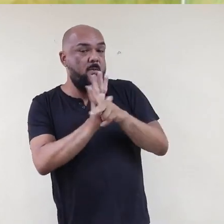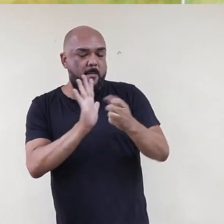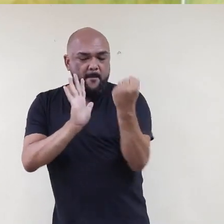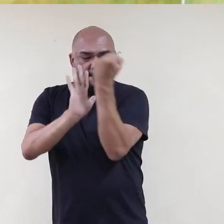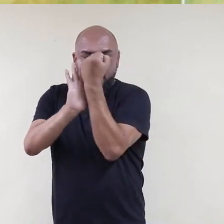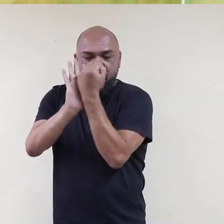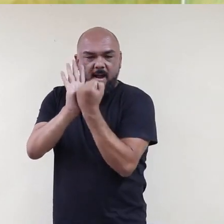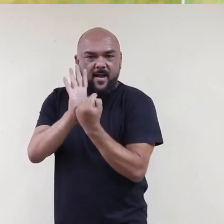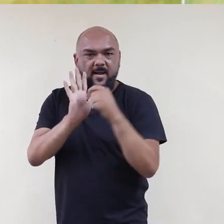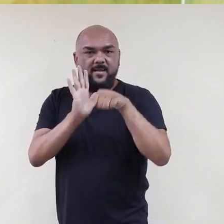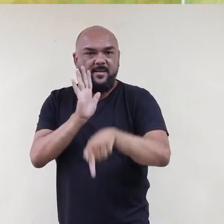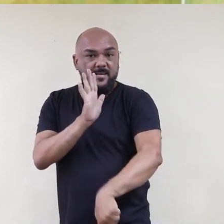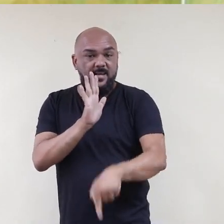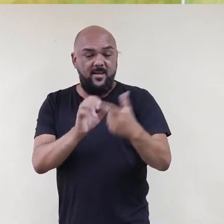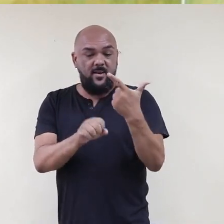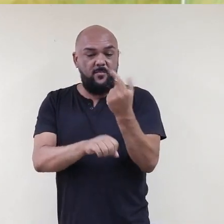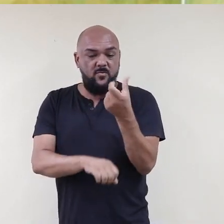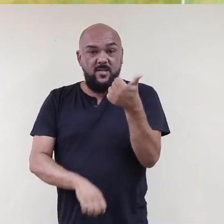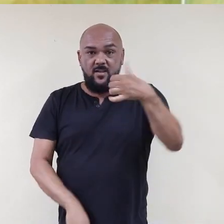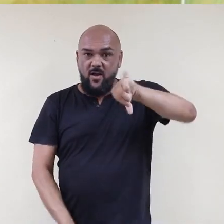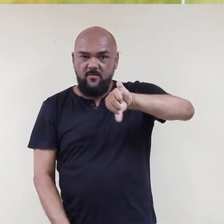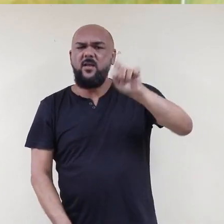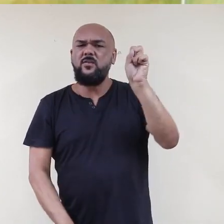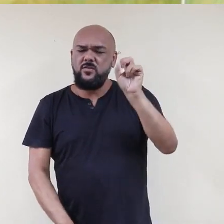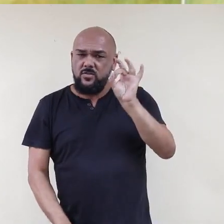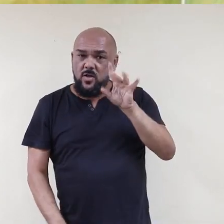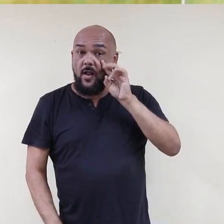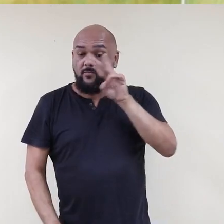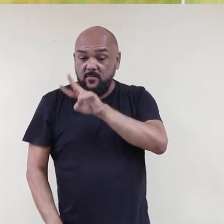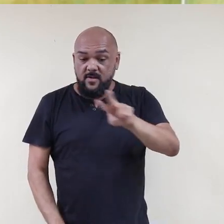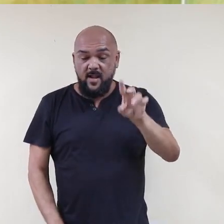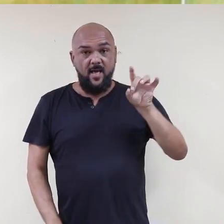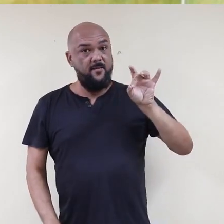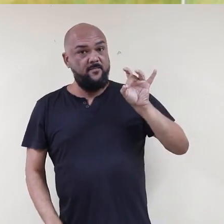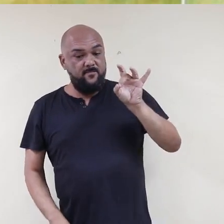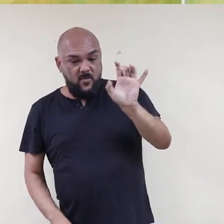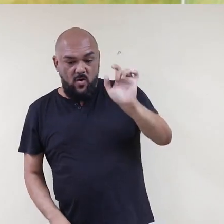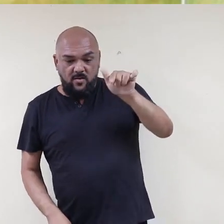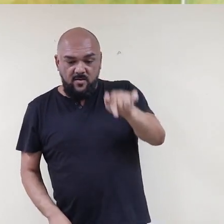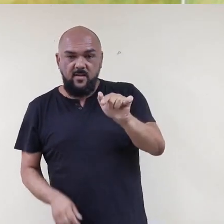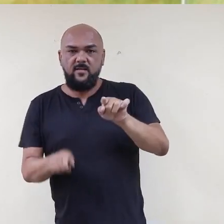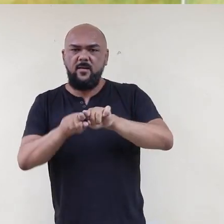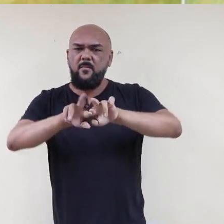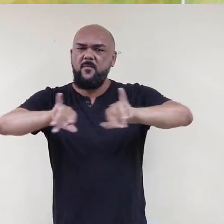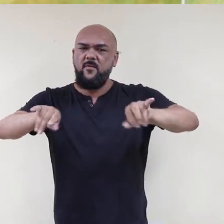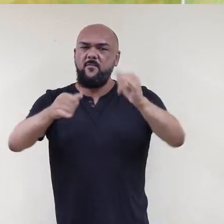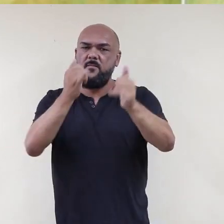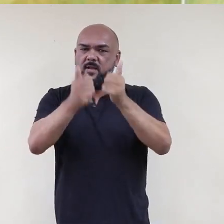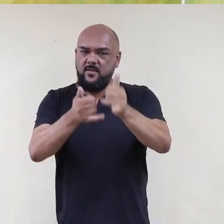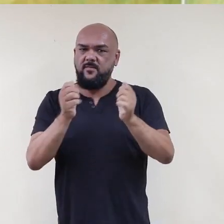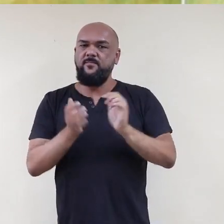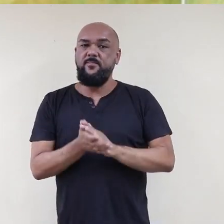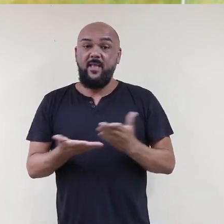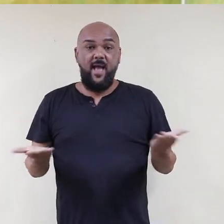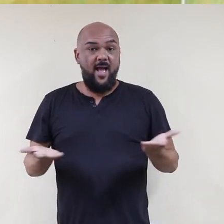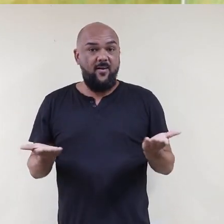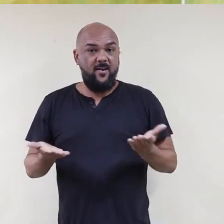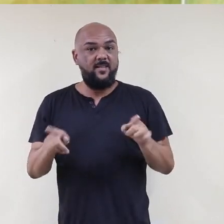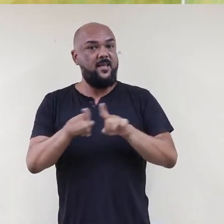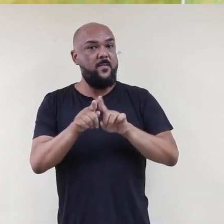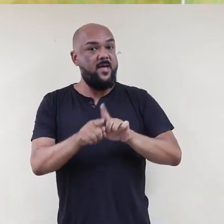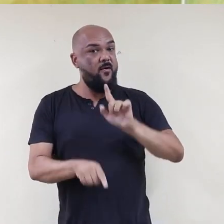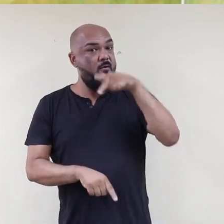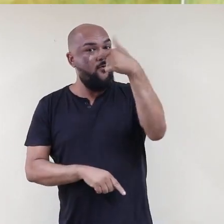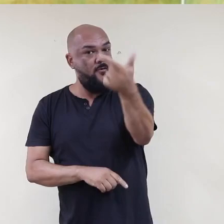marcaram nosso 2019 é só acessar o nosso site para conferir essa e outras matérias ficamos por aqui e até o